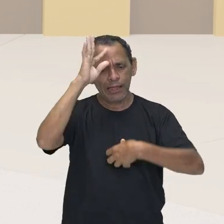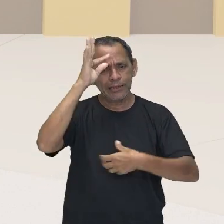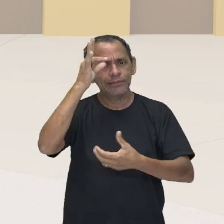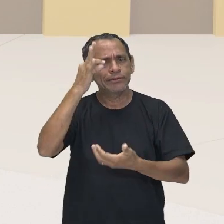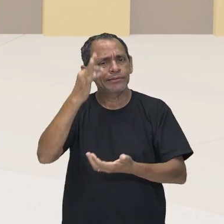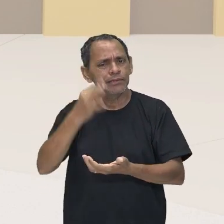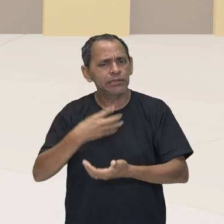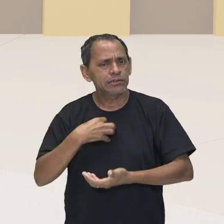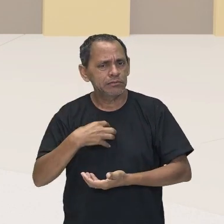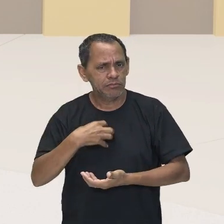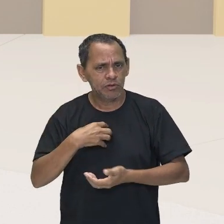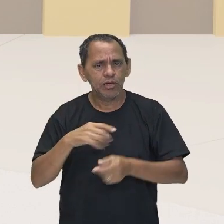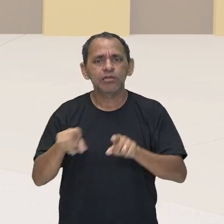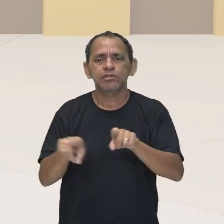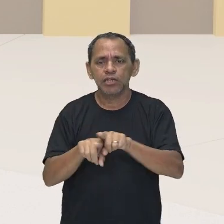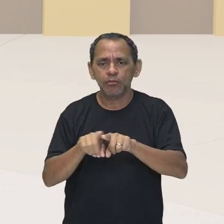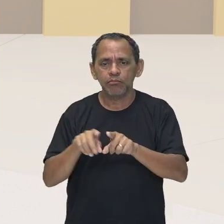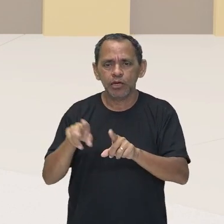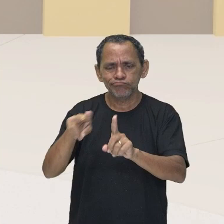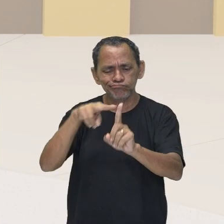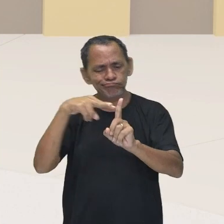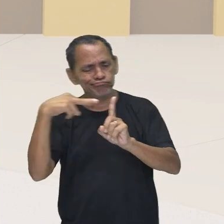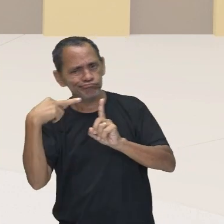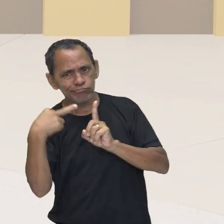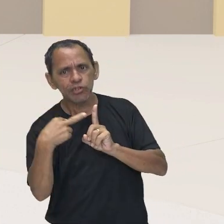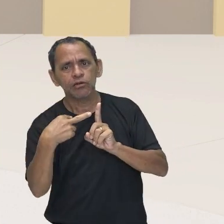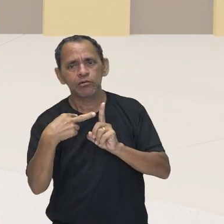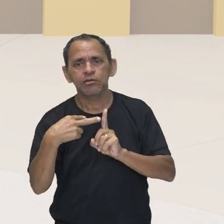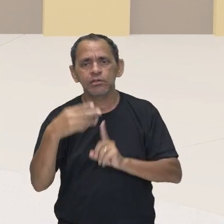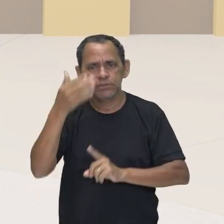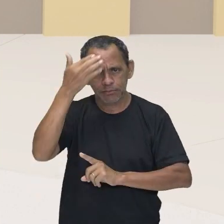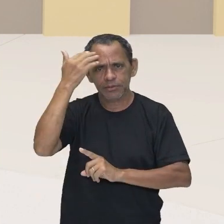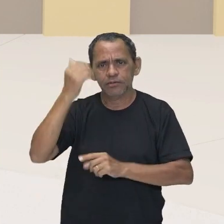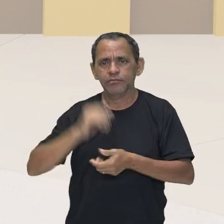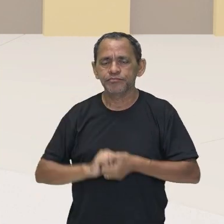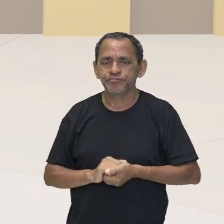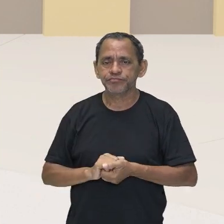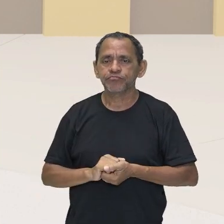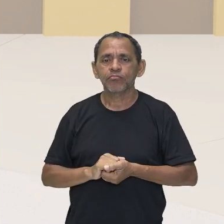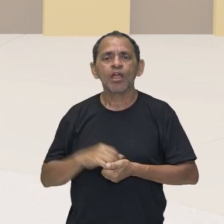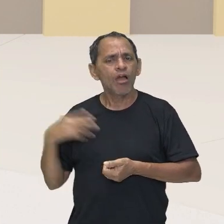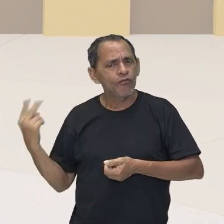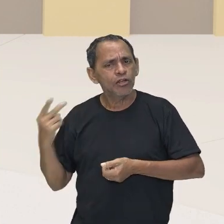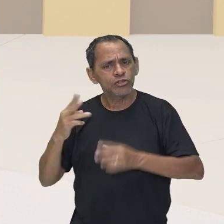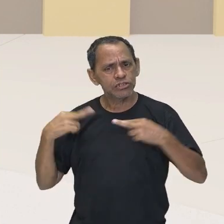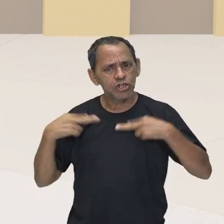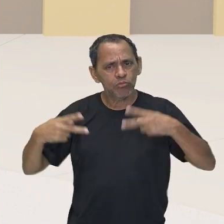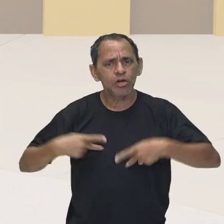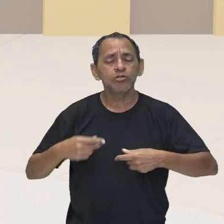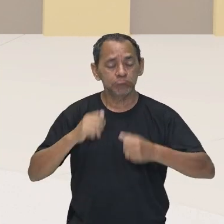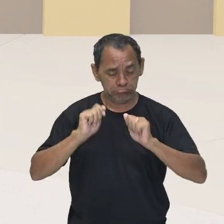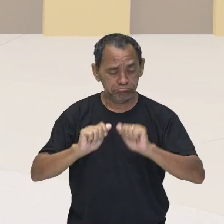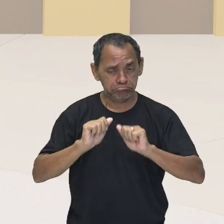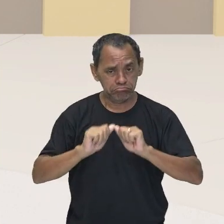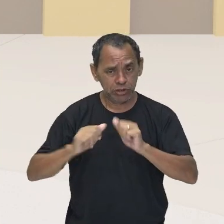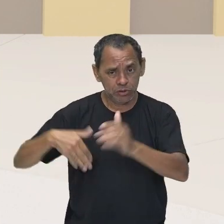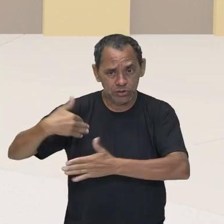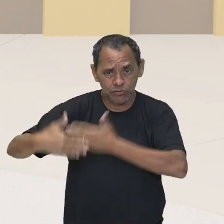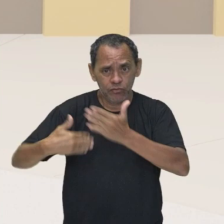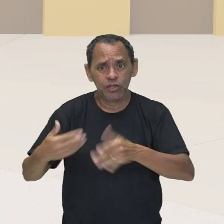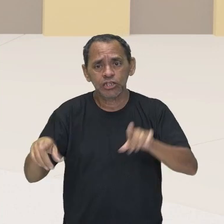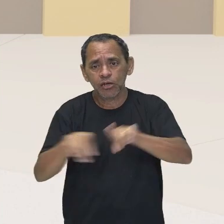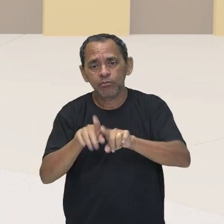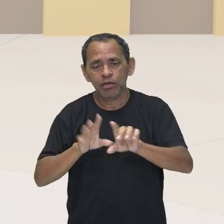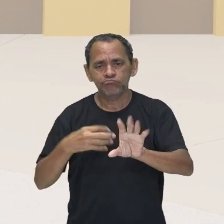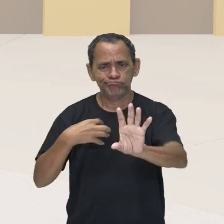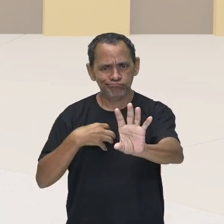e perspectivas. Sabiam que a empatia é um valor do ser humano? Nós podemos desenvolver a empatia, saber nos colocar no